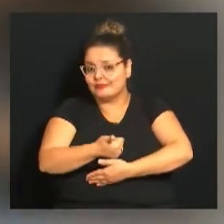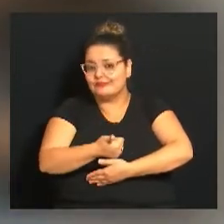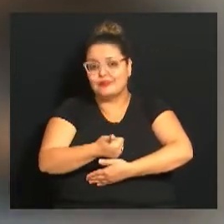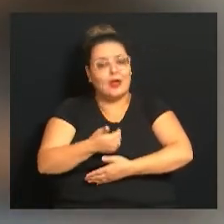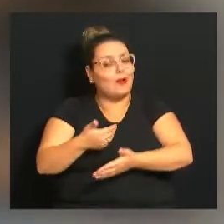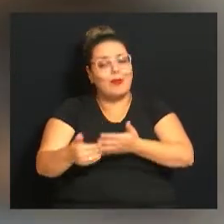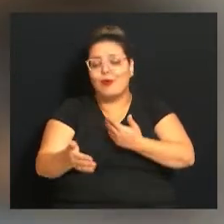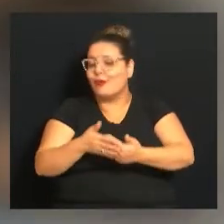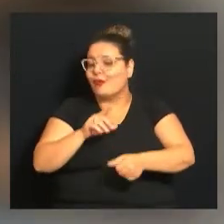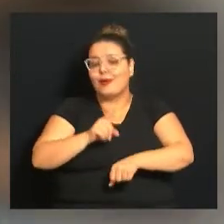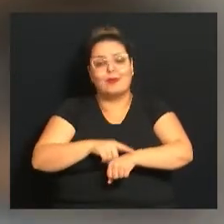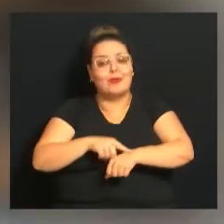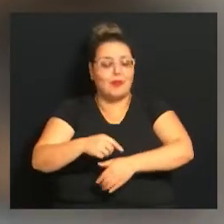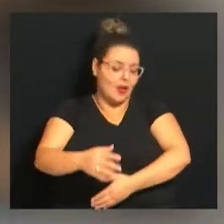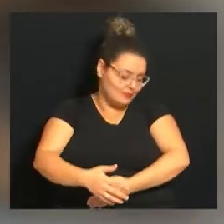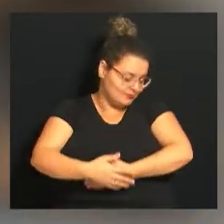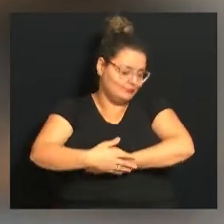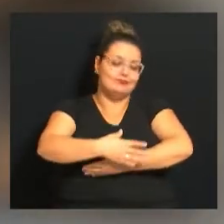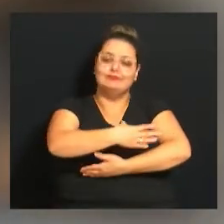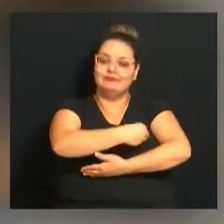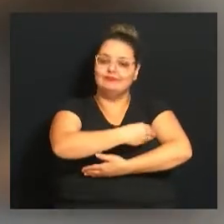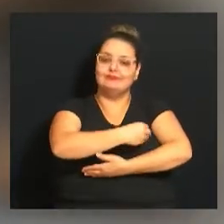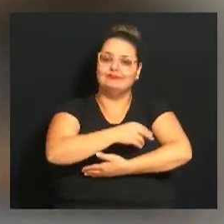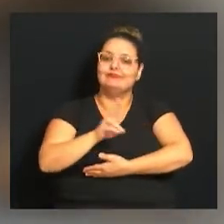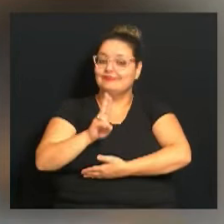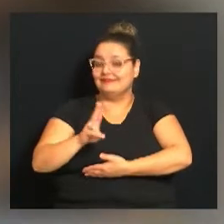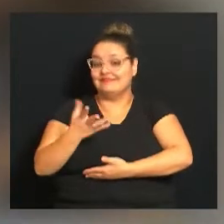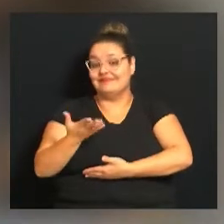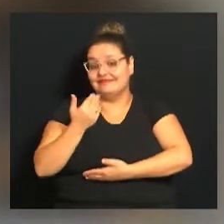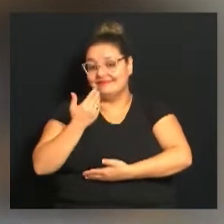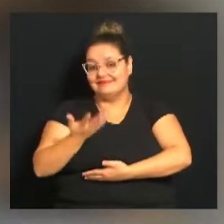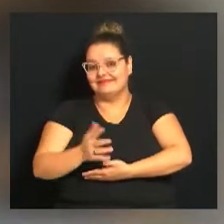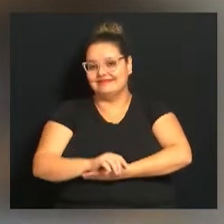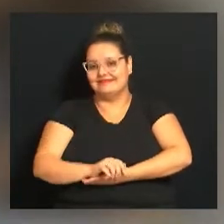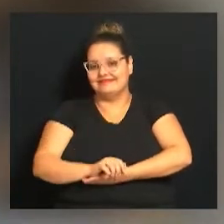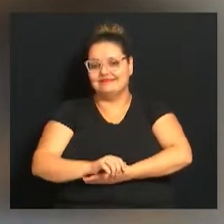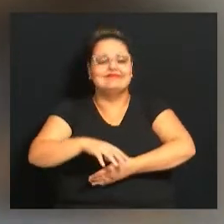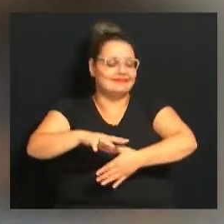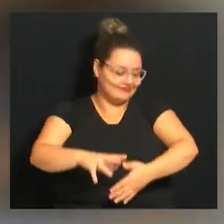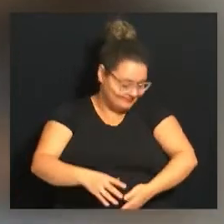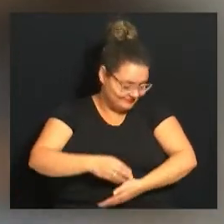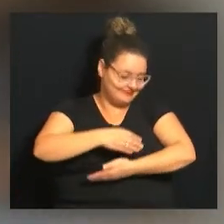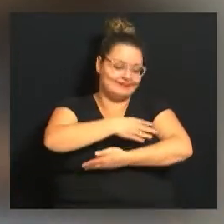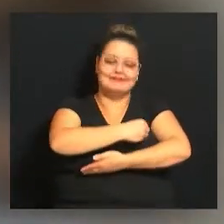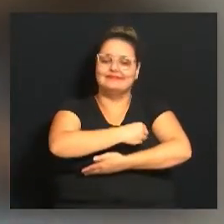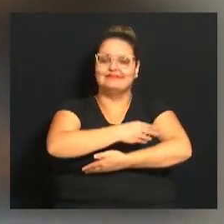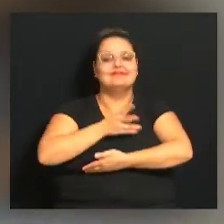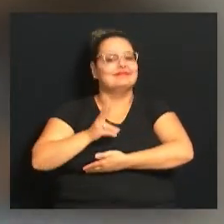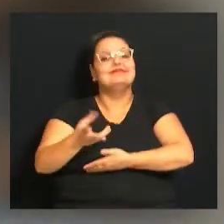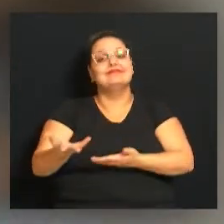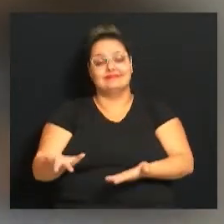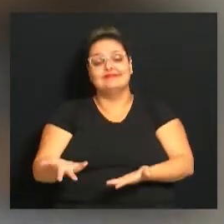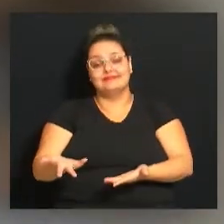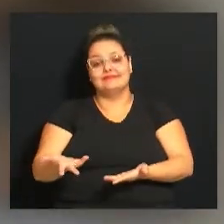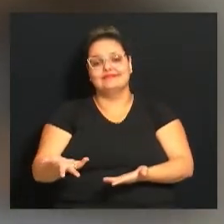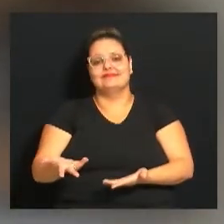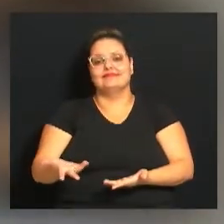pode fazer uso, né, ou ser amamentado, ou ter aí suas